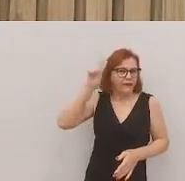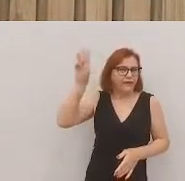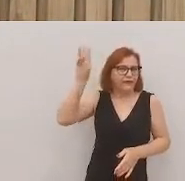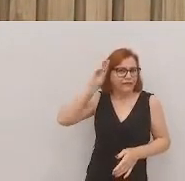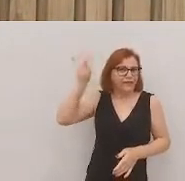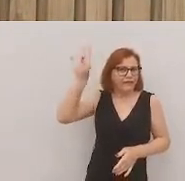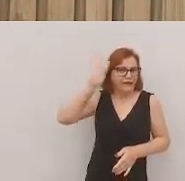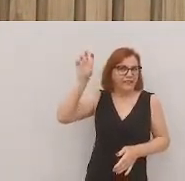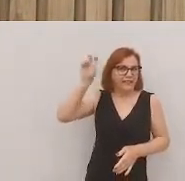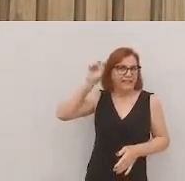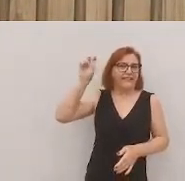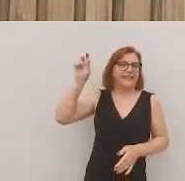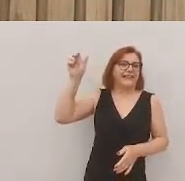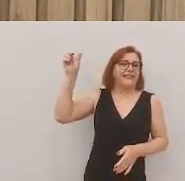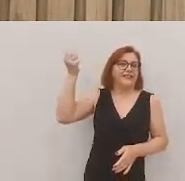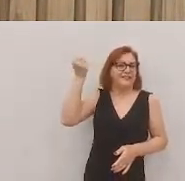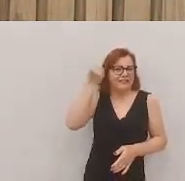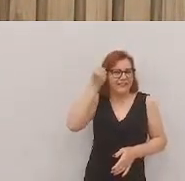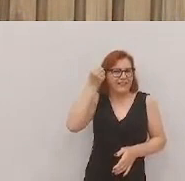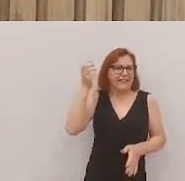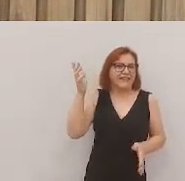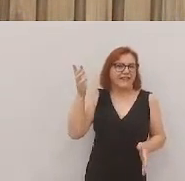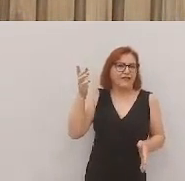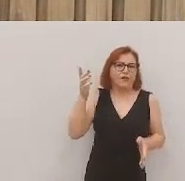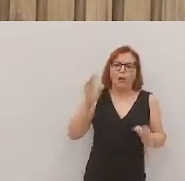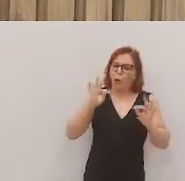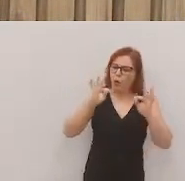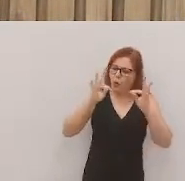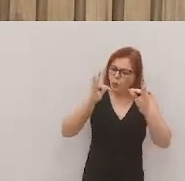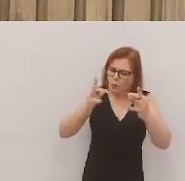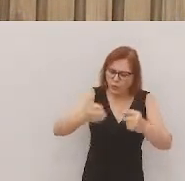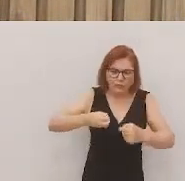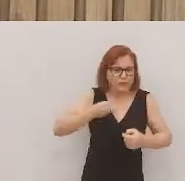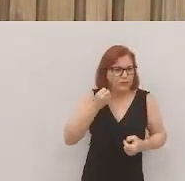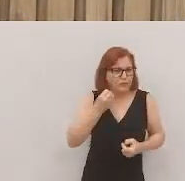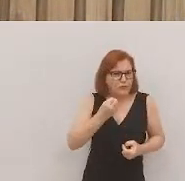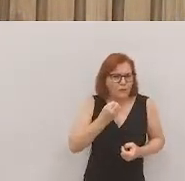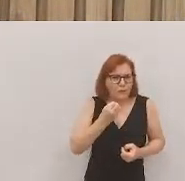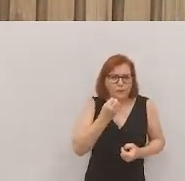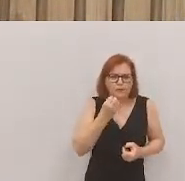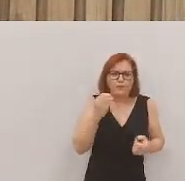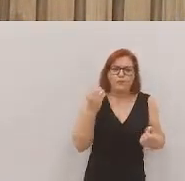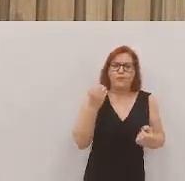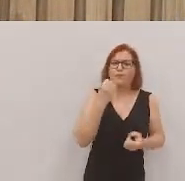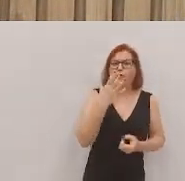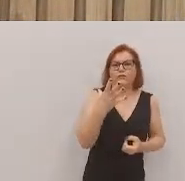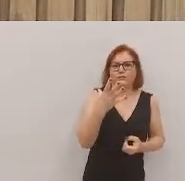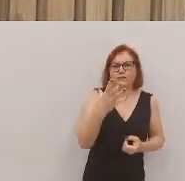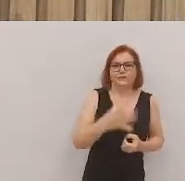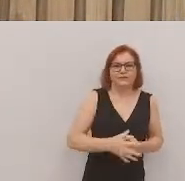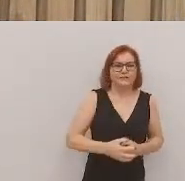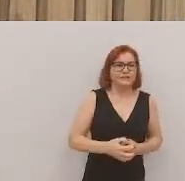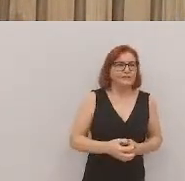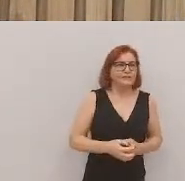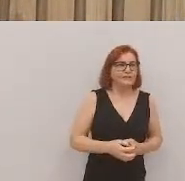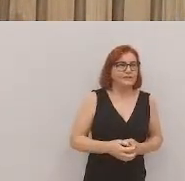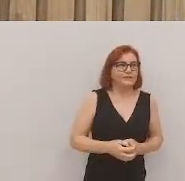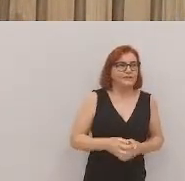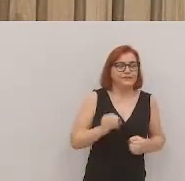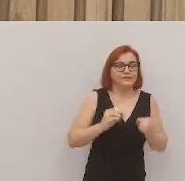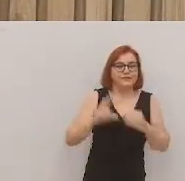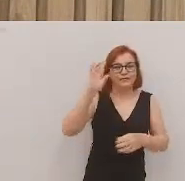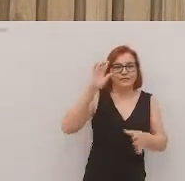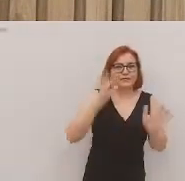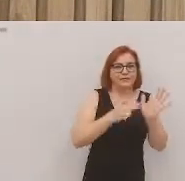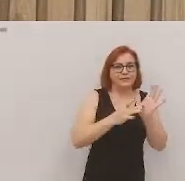sexto dia, o Senhor falou que tudo era muito bom. Oh, Senhor